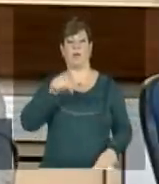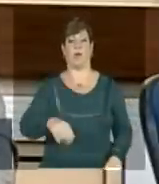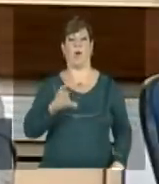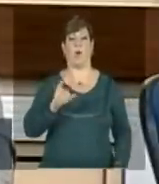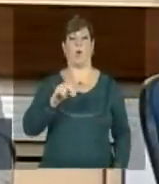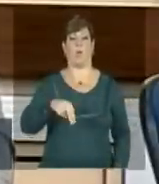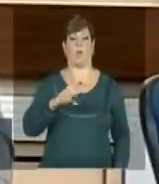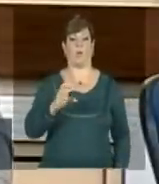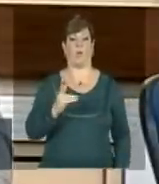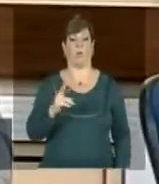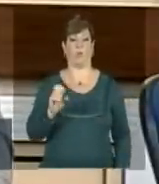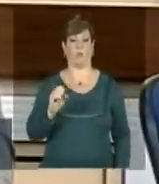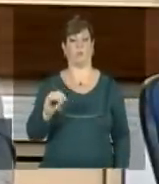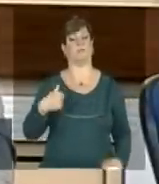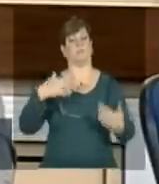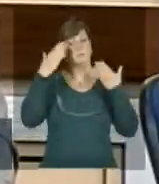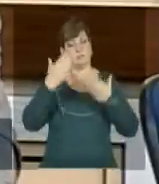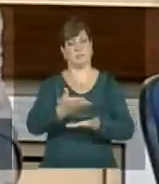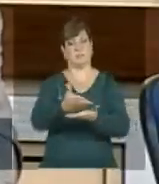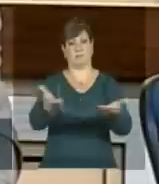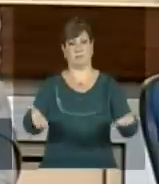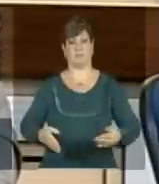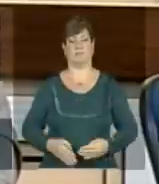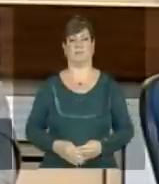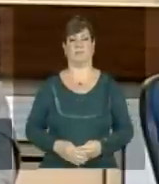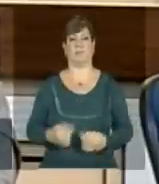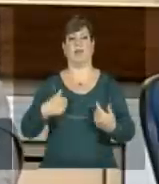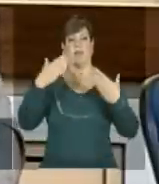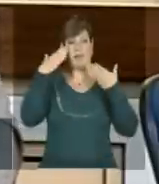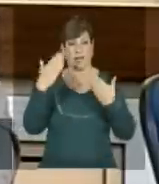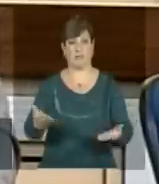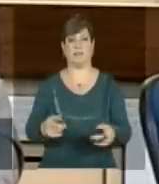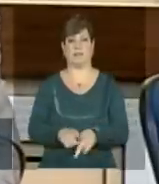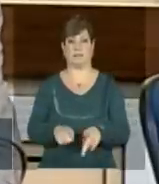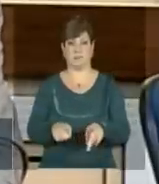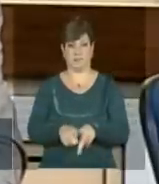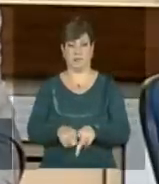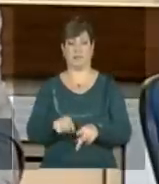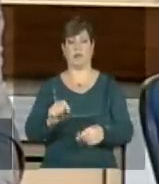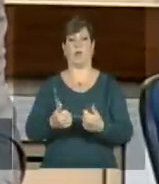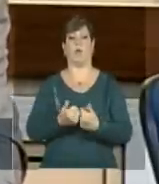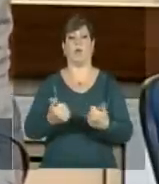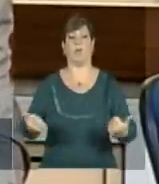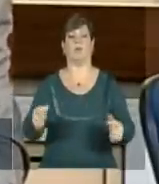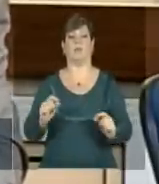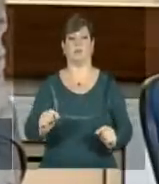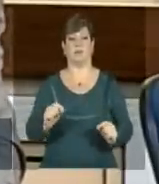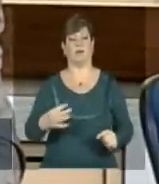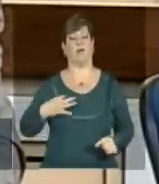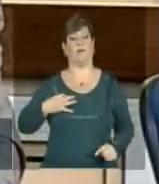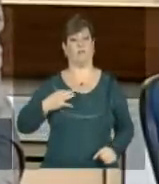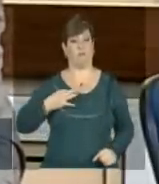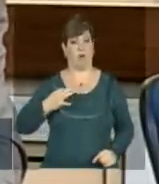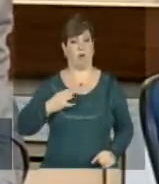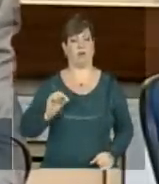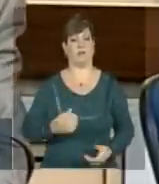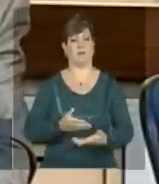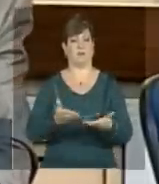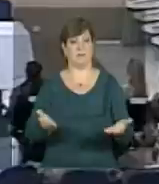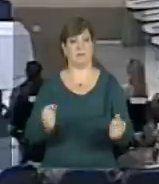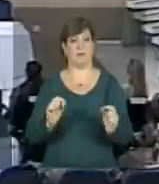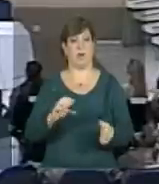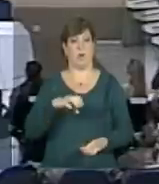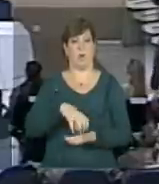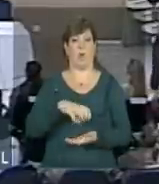e merecem nosso grande agradecimento. Agradeço também a colaboração voluntária do